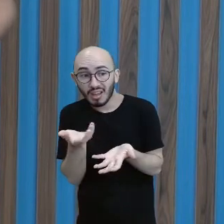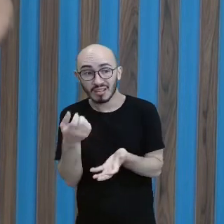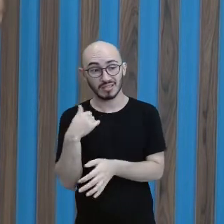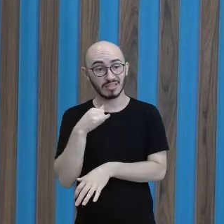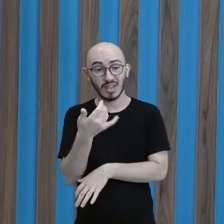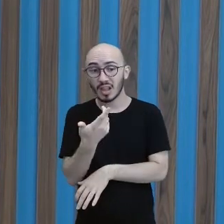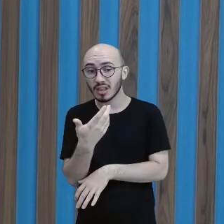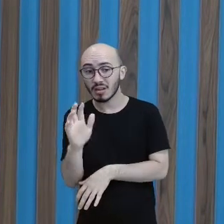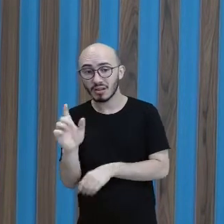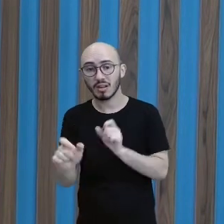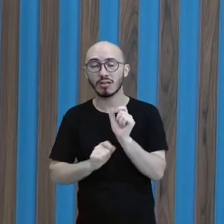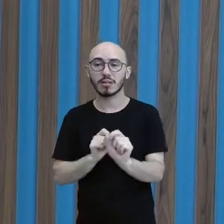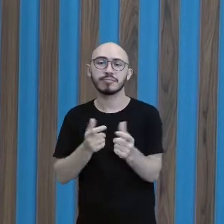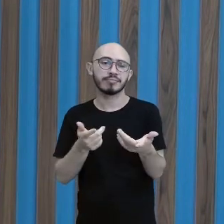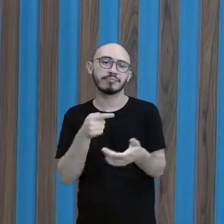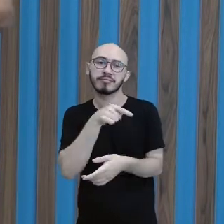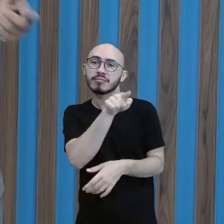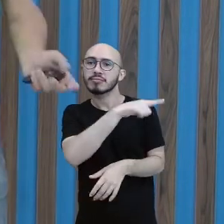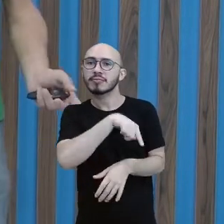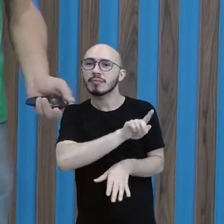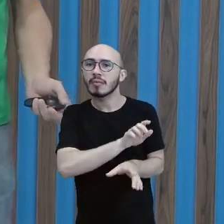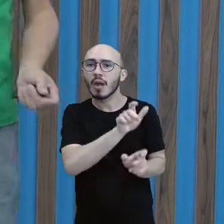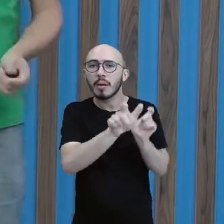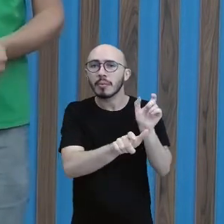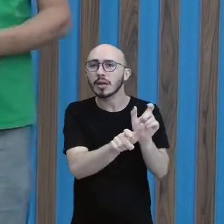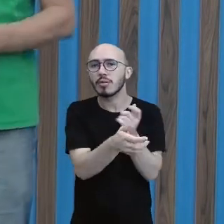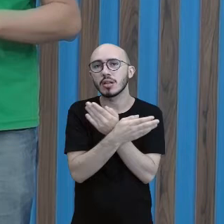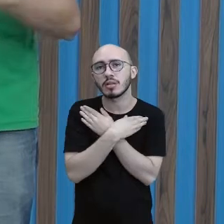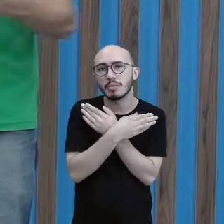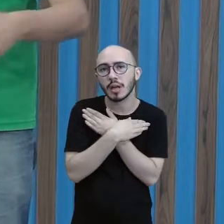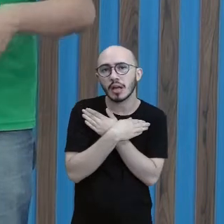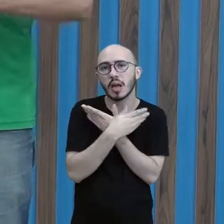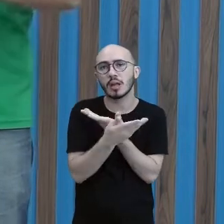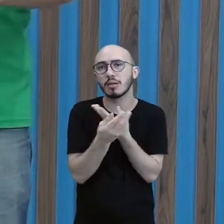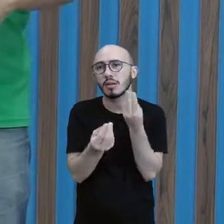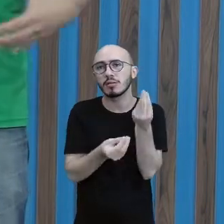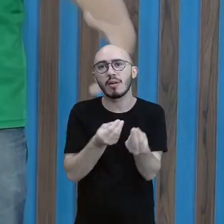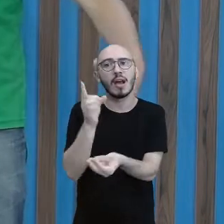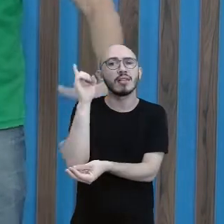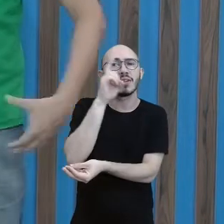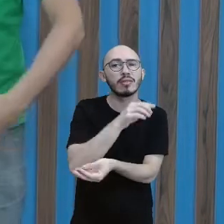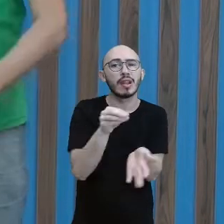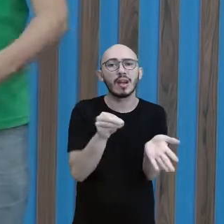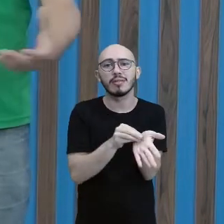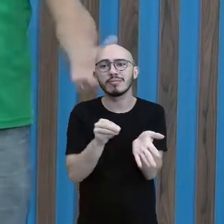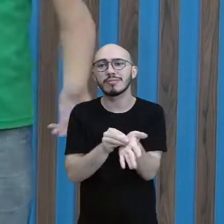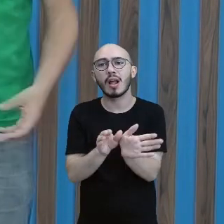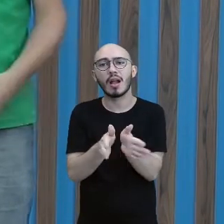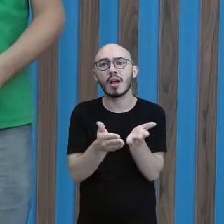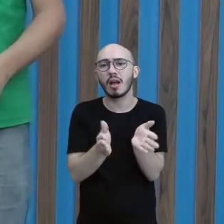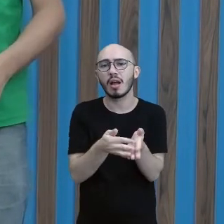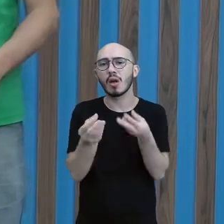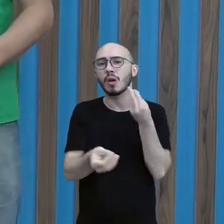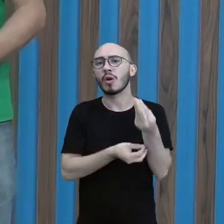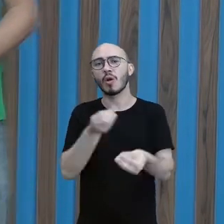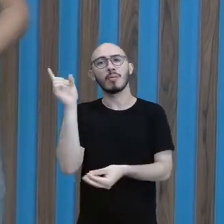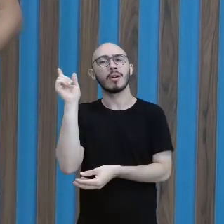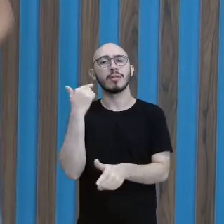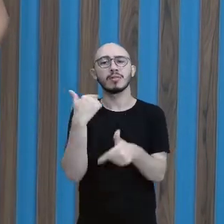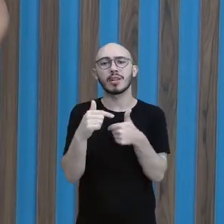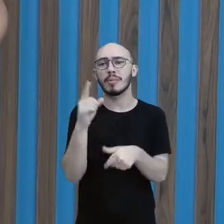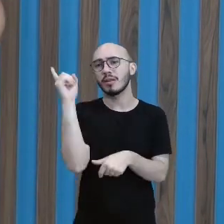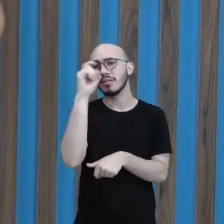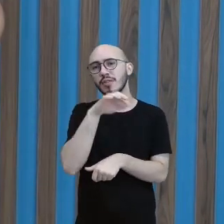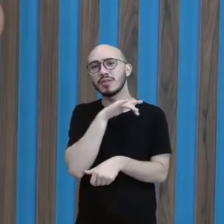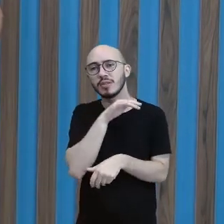então o sujeito entre, né, está desempregado, passar muita necessidade e conseguir um trabalho bem difícil, né, numa situação bem ruim, vai